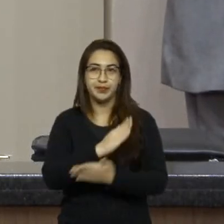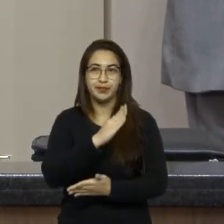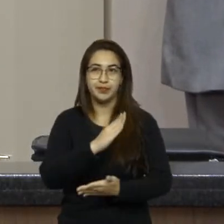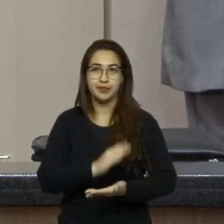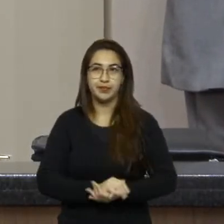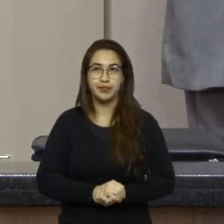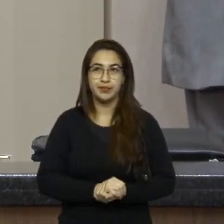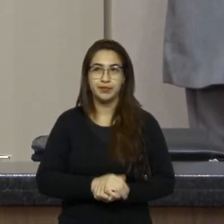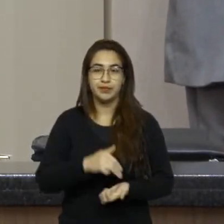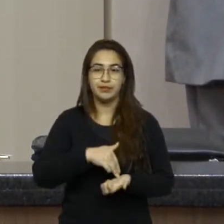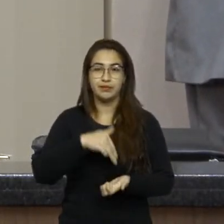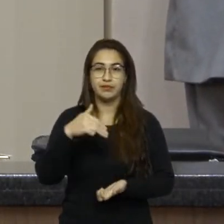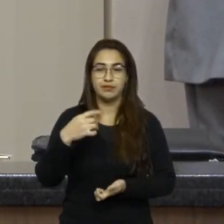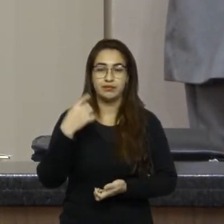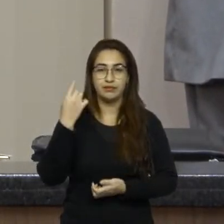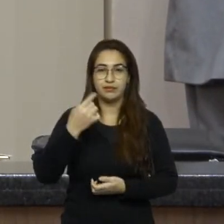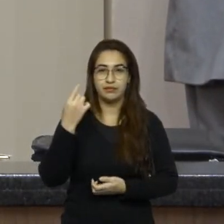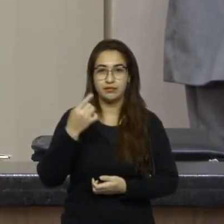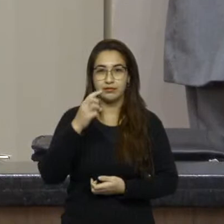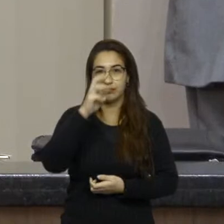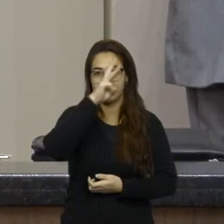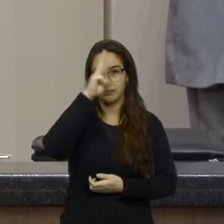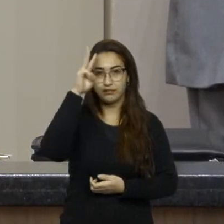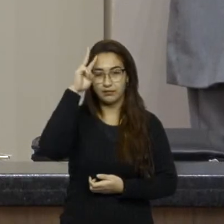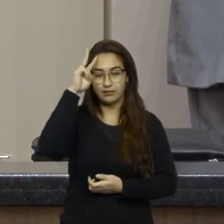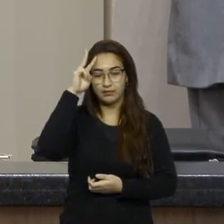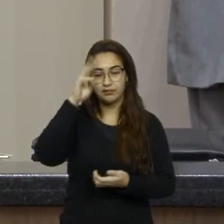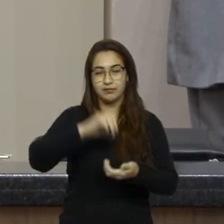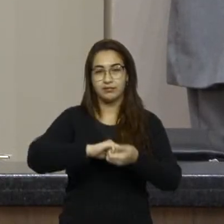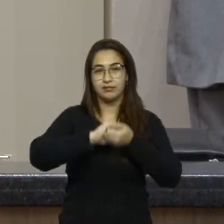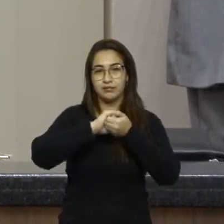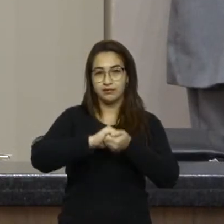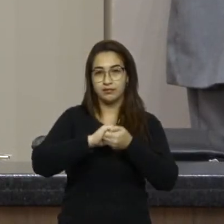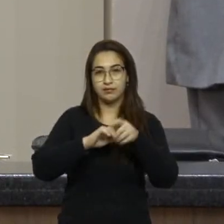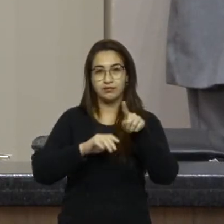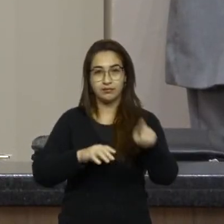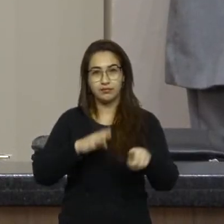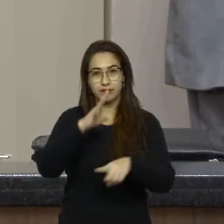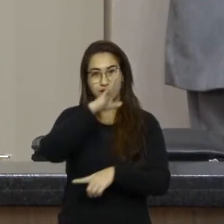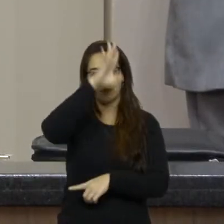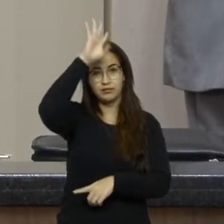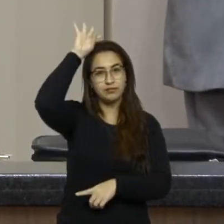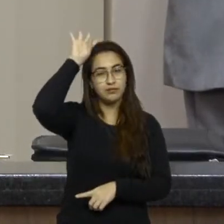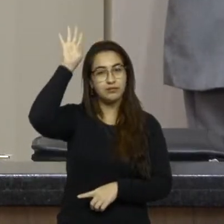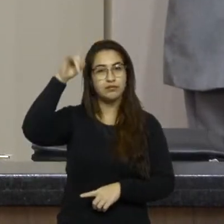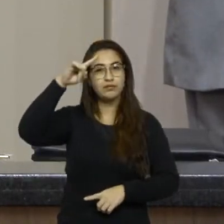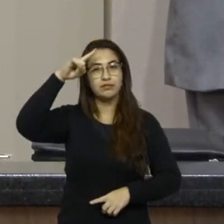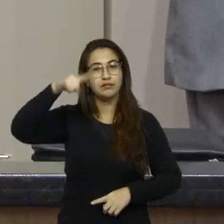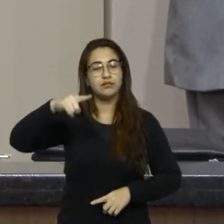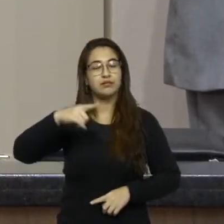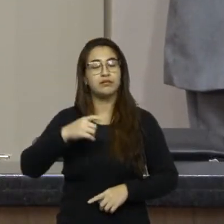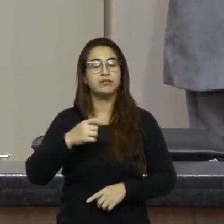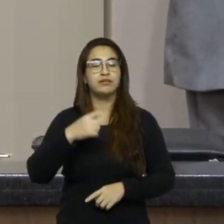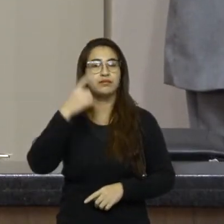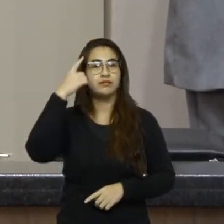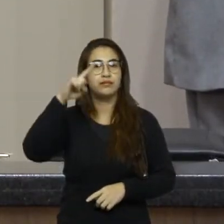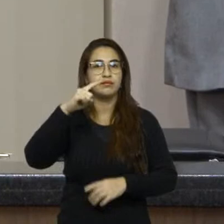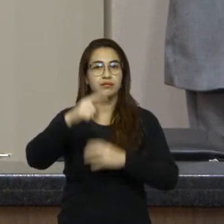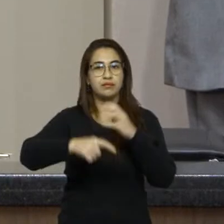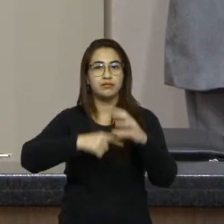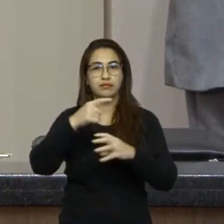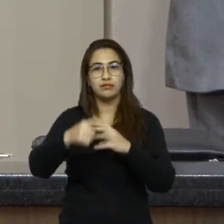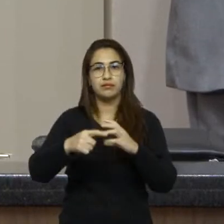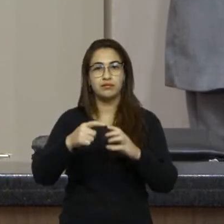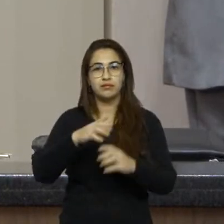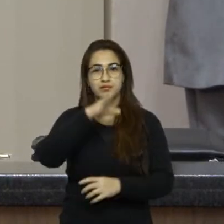aprovado. Moção do deputado Volney Weber, cumprimentando o comandante-geral dos bombeiros pelo Dia Internacional do Bombeiro. Em discussão,